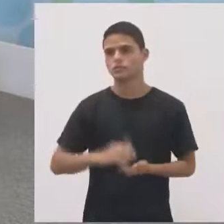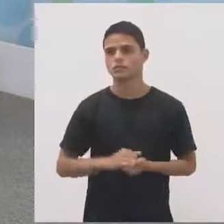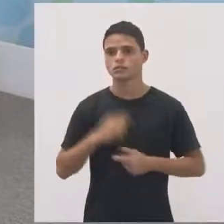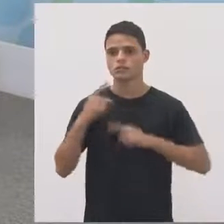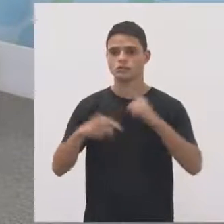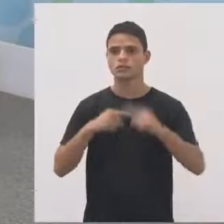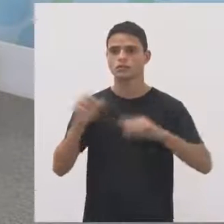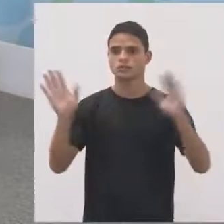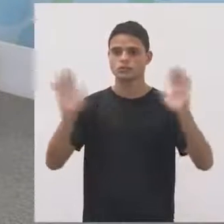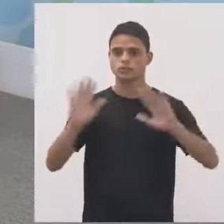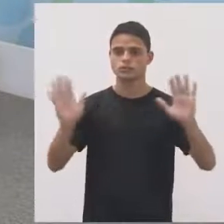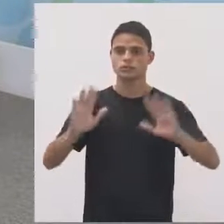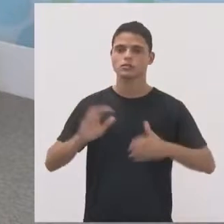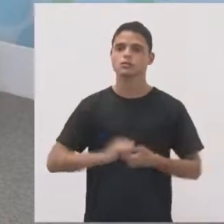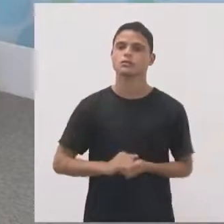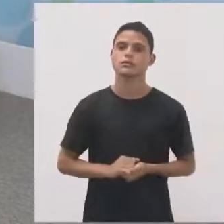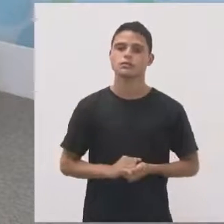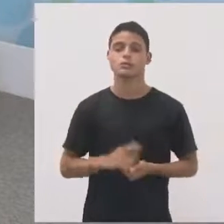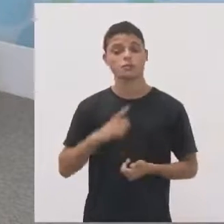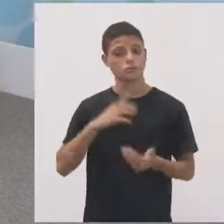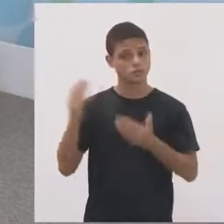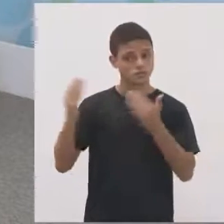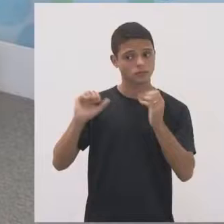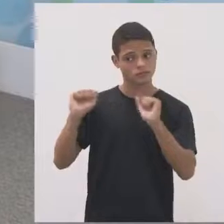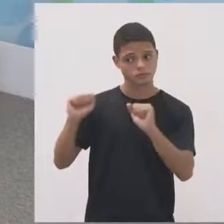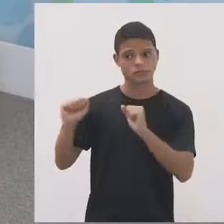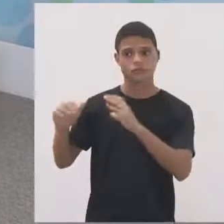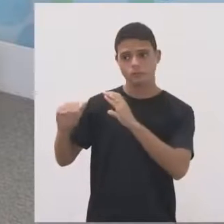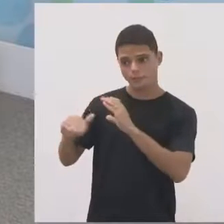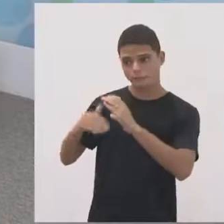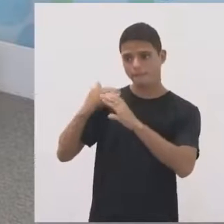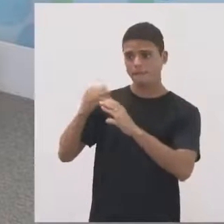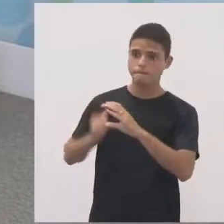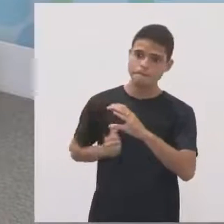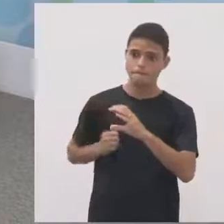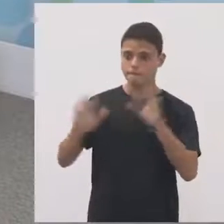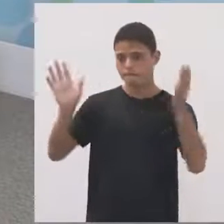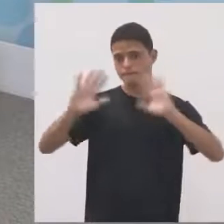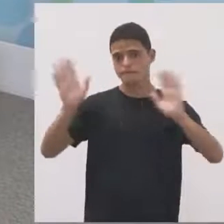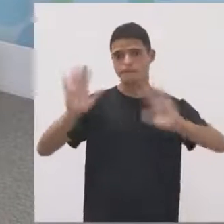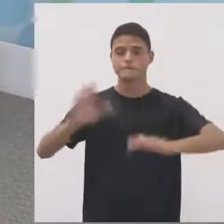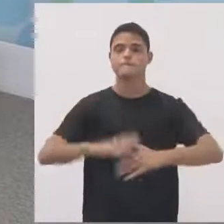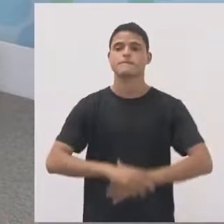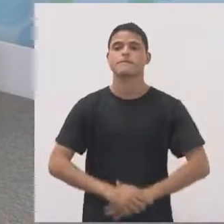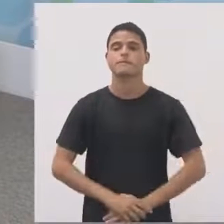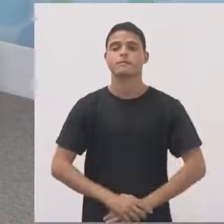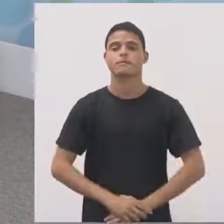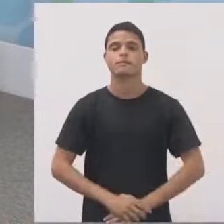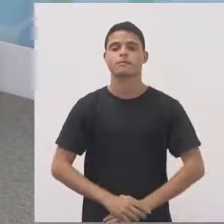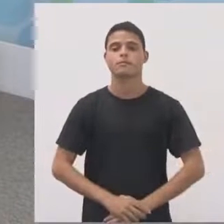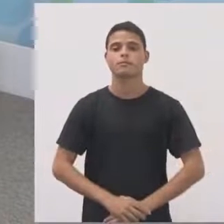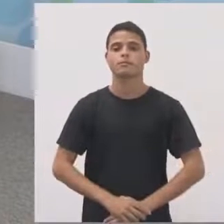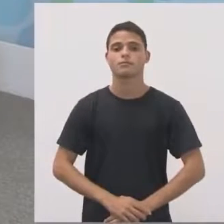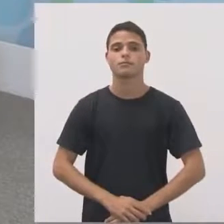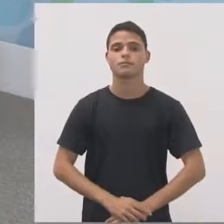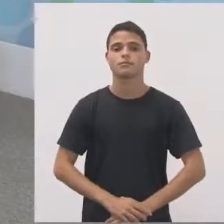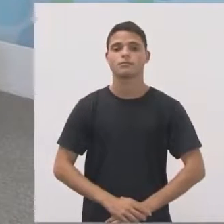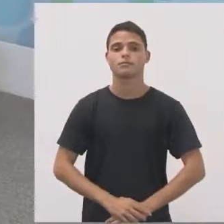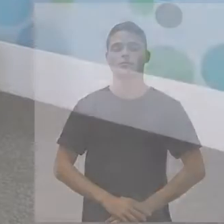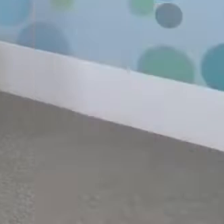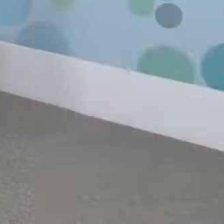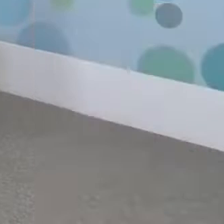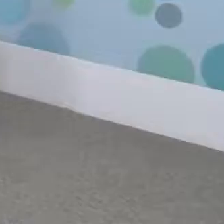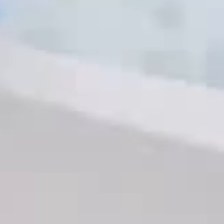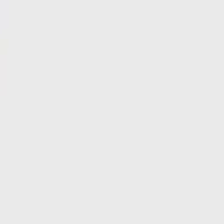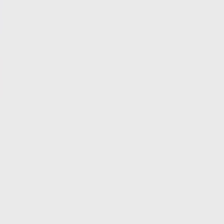próxima. Obrigada, gente. Tendo dúvidas, podem chamar, que a gente está aqui para ajudar vocês. Tchau, boa tarde. Tchau.